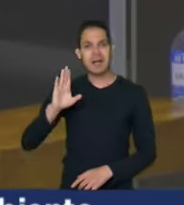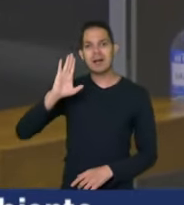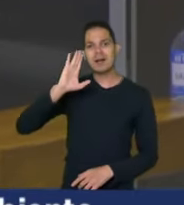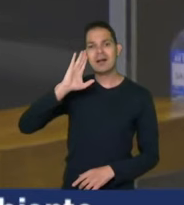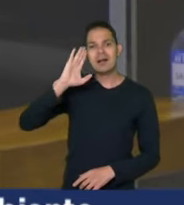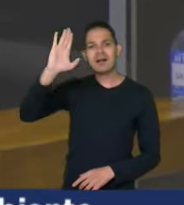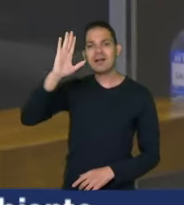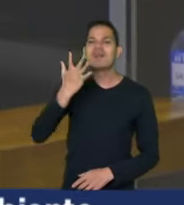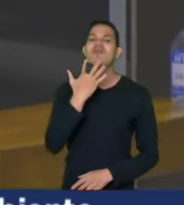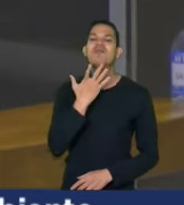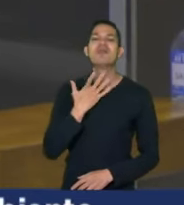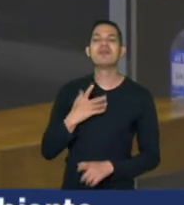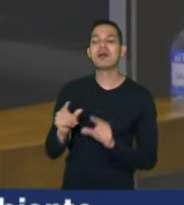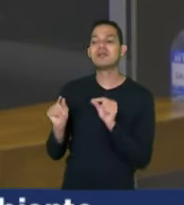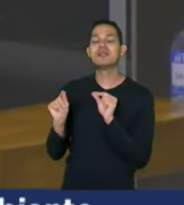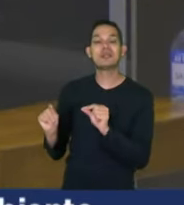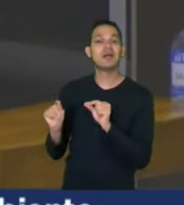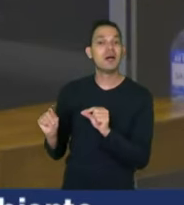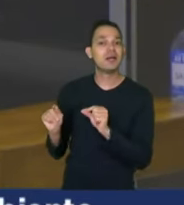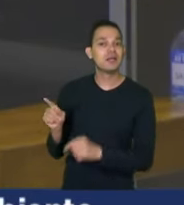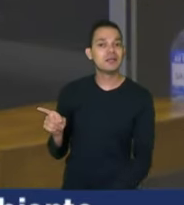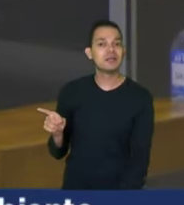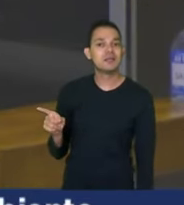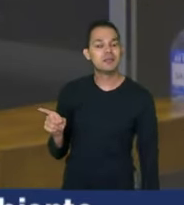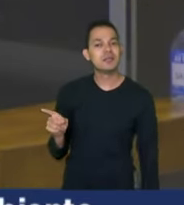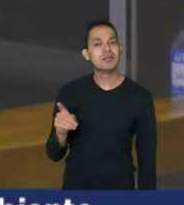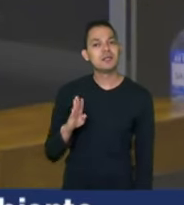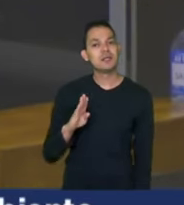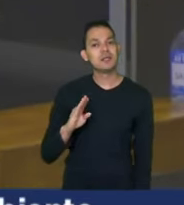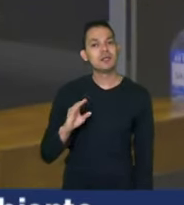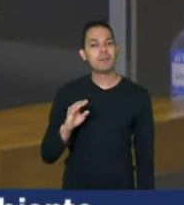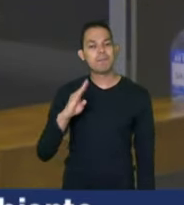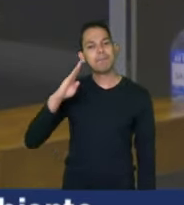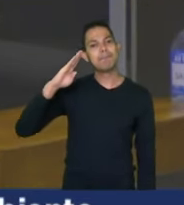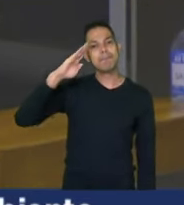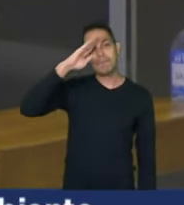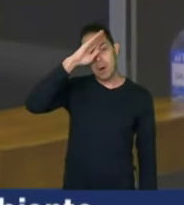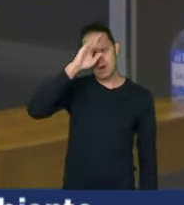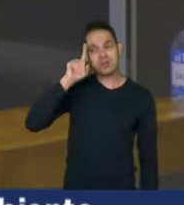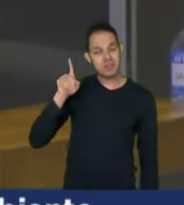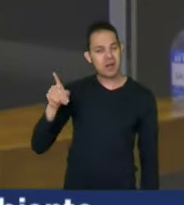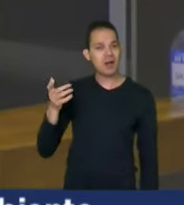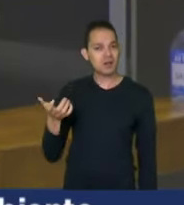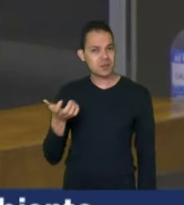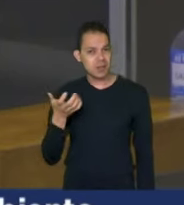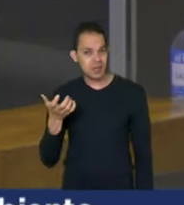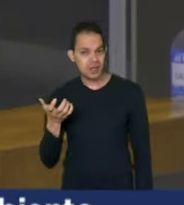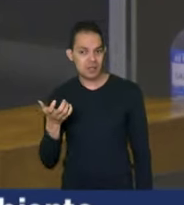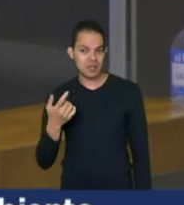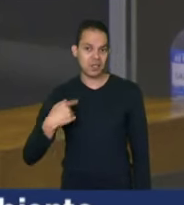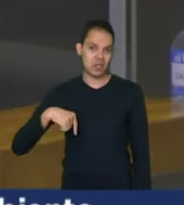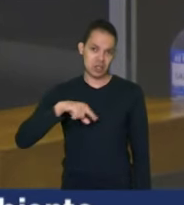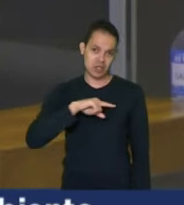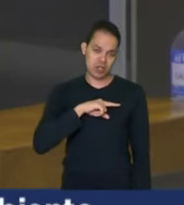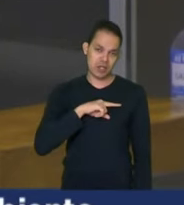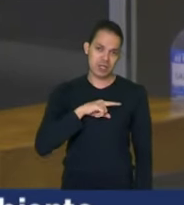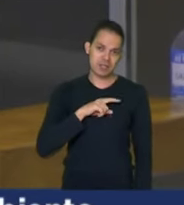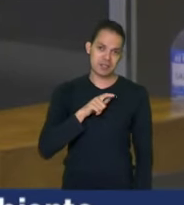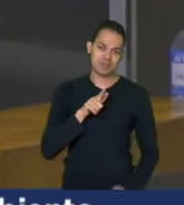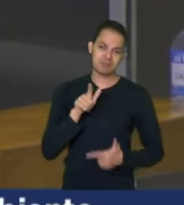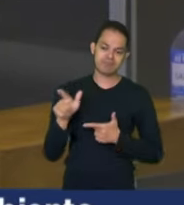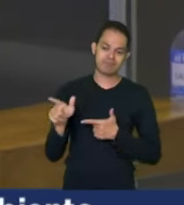Petrobras chama-se Bolsonaro. O que nós carinhosamente, a